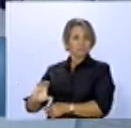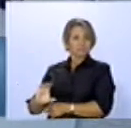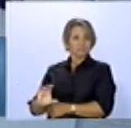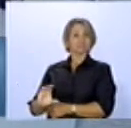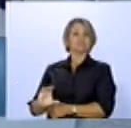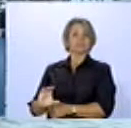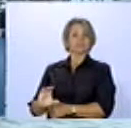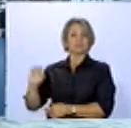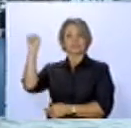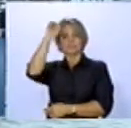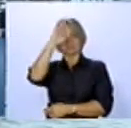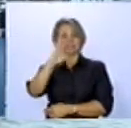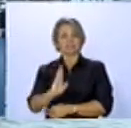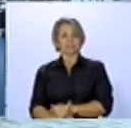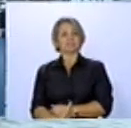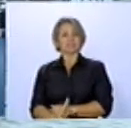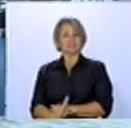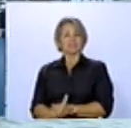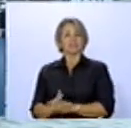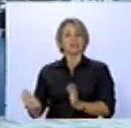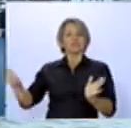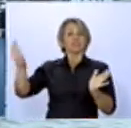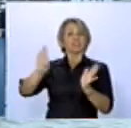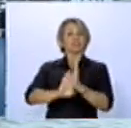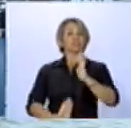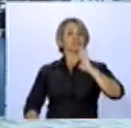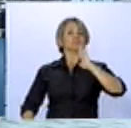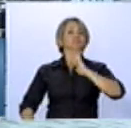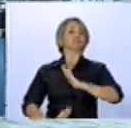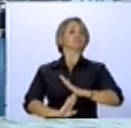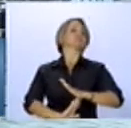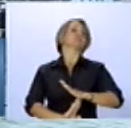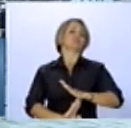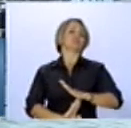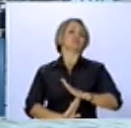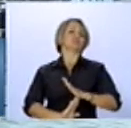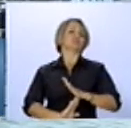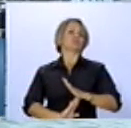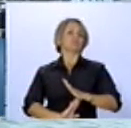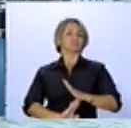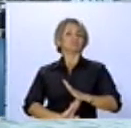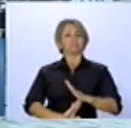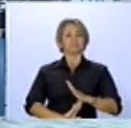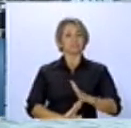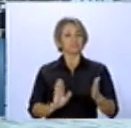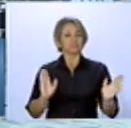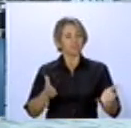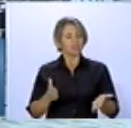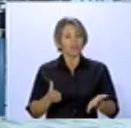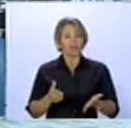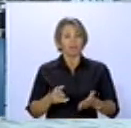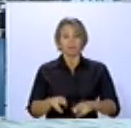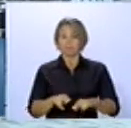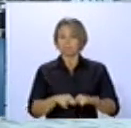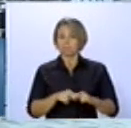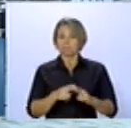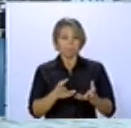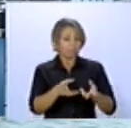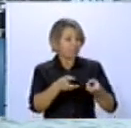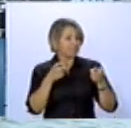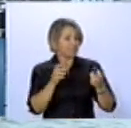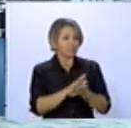cidadãos brasileiros estão chegando no seu limite de tolerância e perceberem isso porém sem ousadia necessária